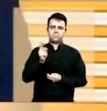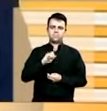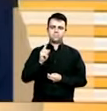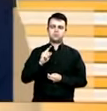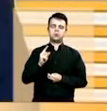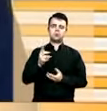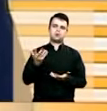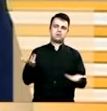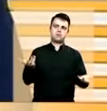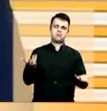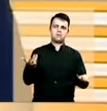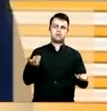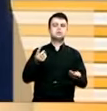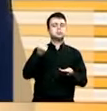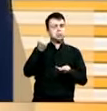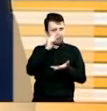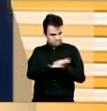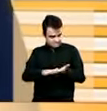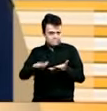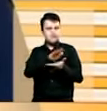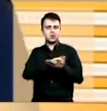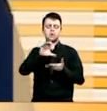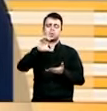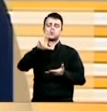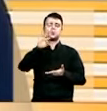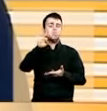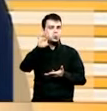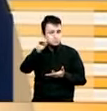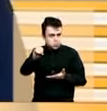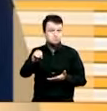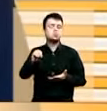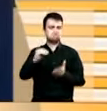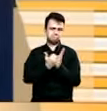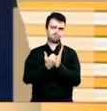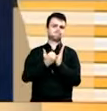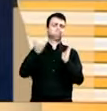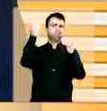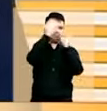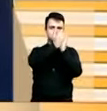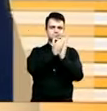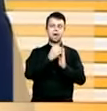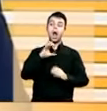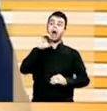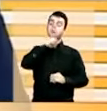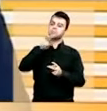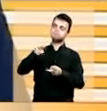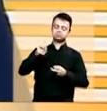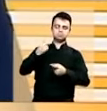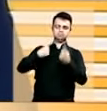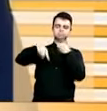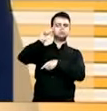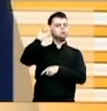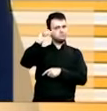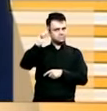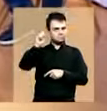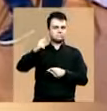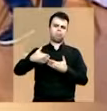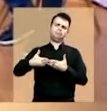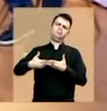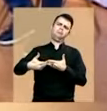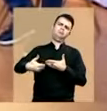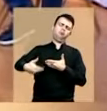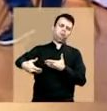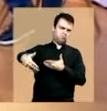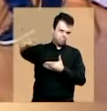investimento como esse exemplo. Isso gera um custo que não se tem um retorno imediato. Sim, a curto prazo. A